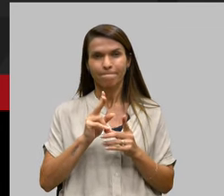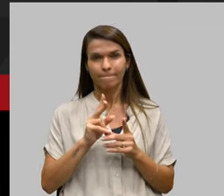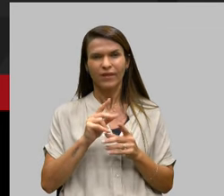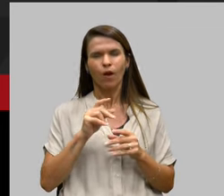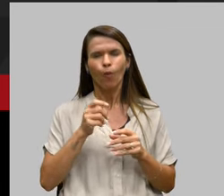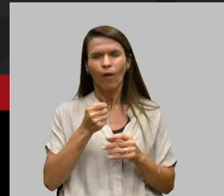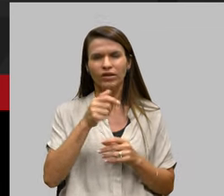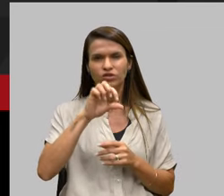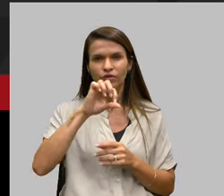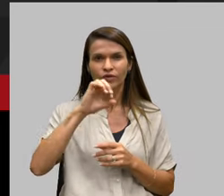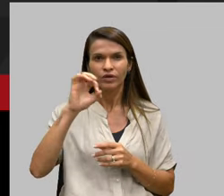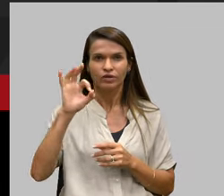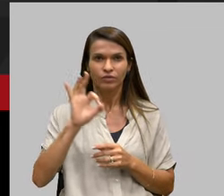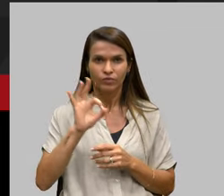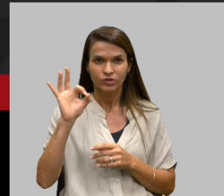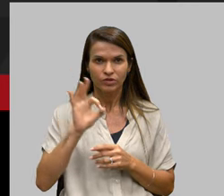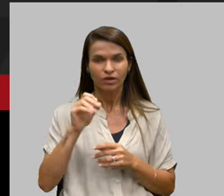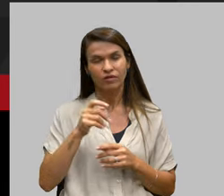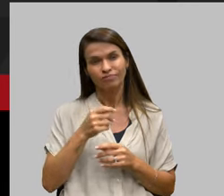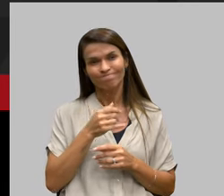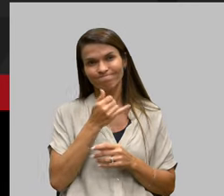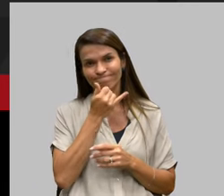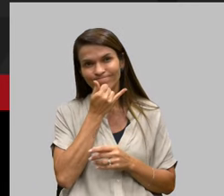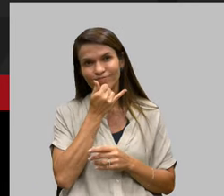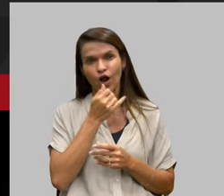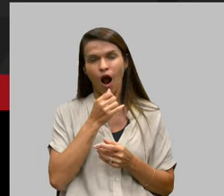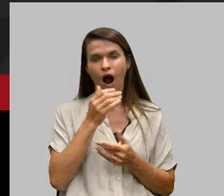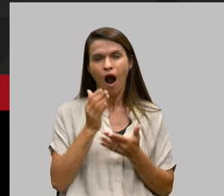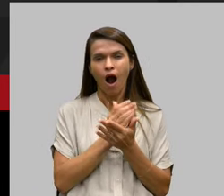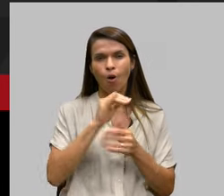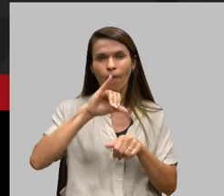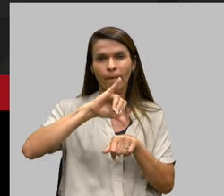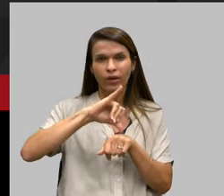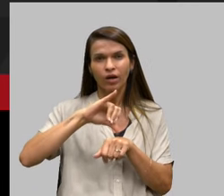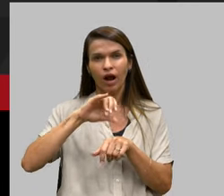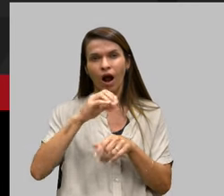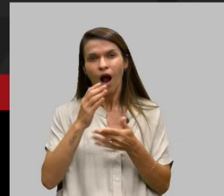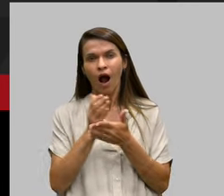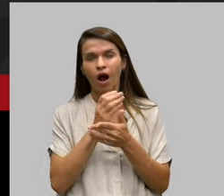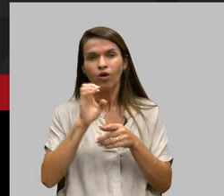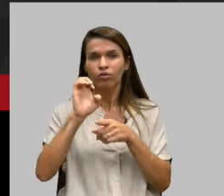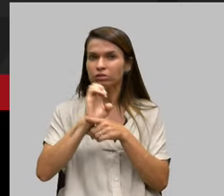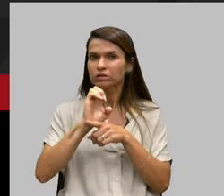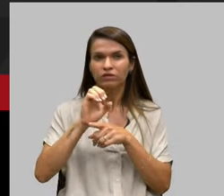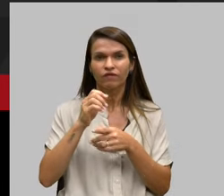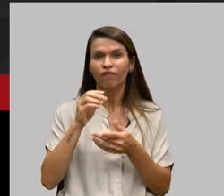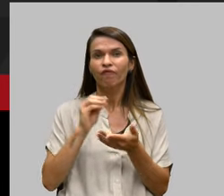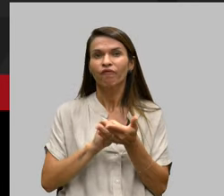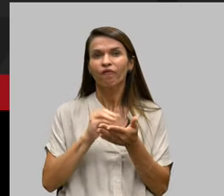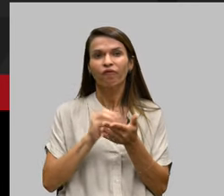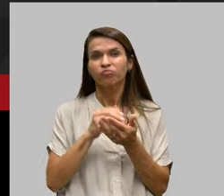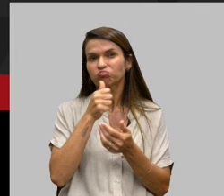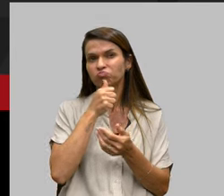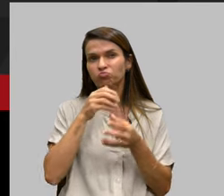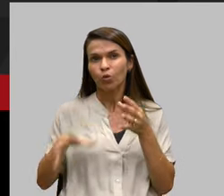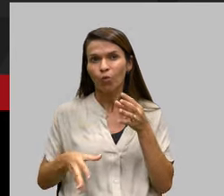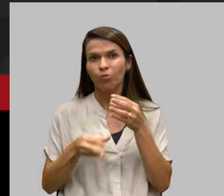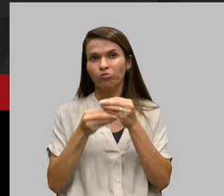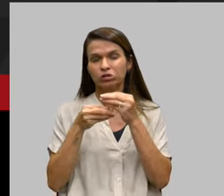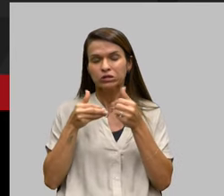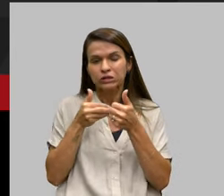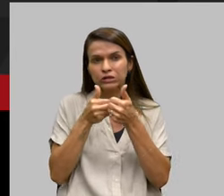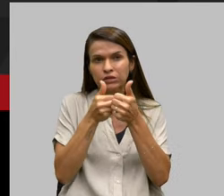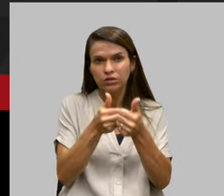temos infelizmente algumas capitais e alguns estados que ainda não complementaram não eh seguiram todos